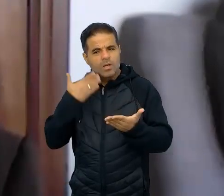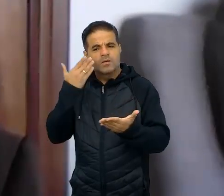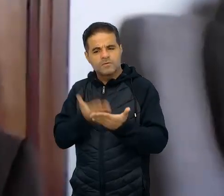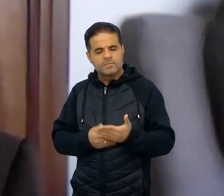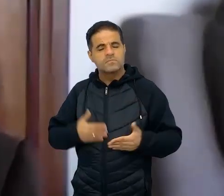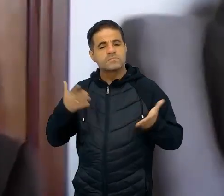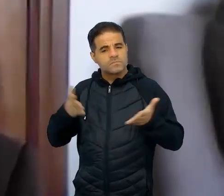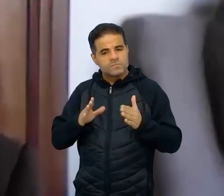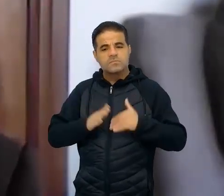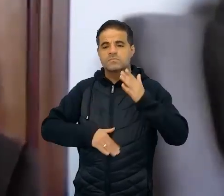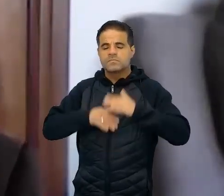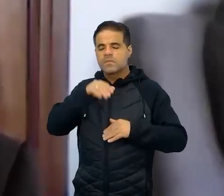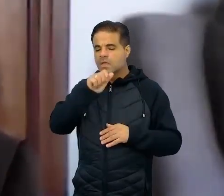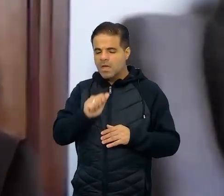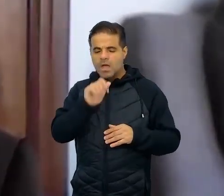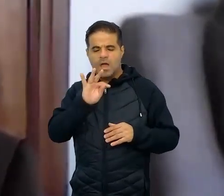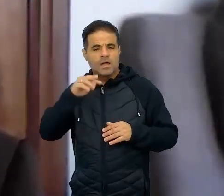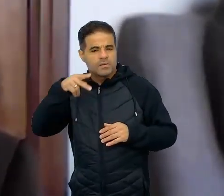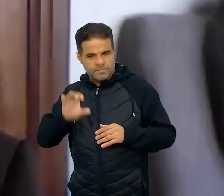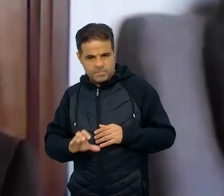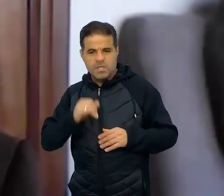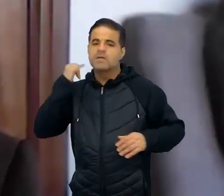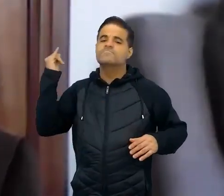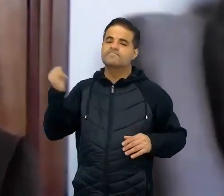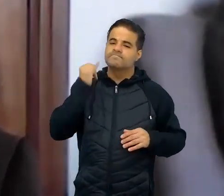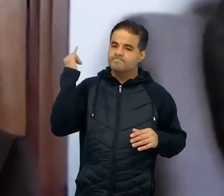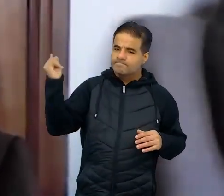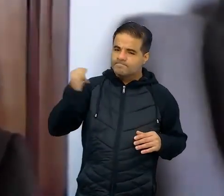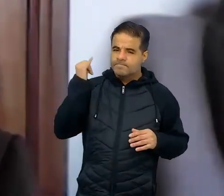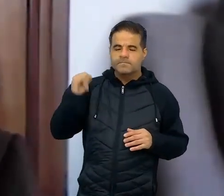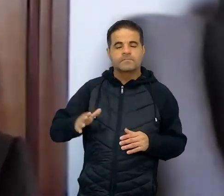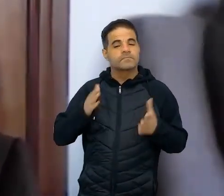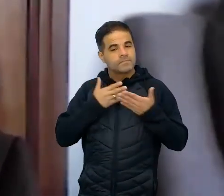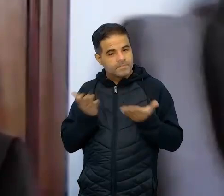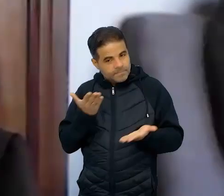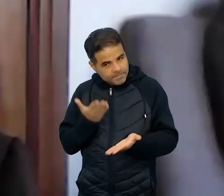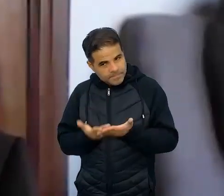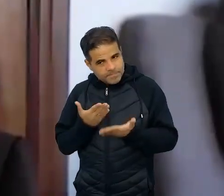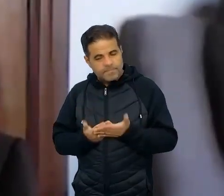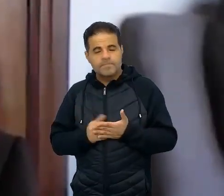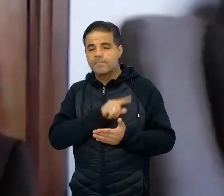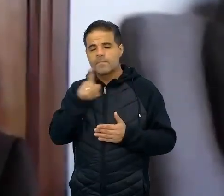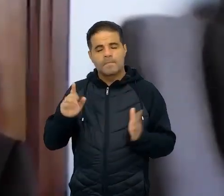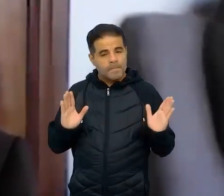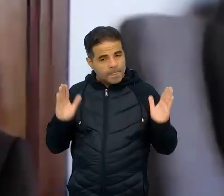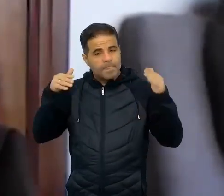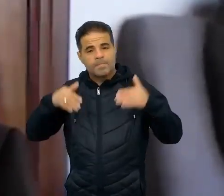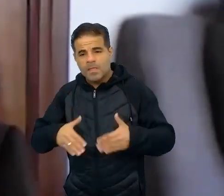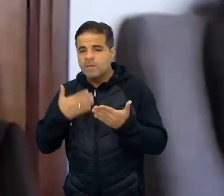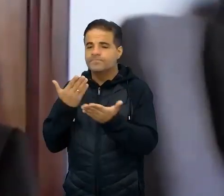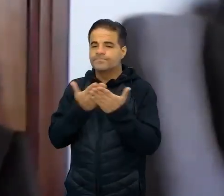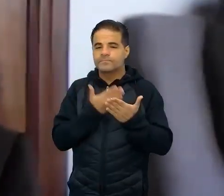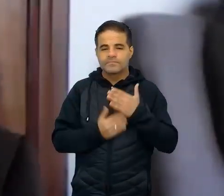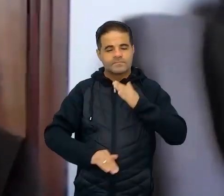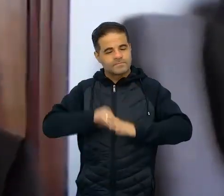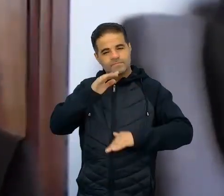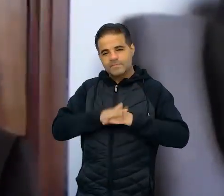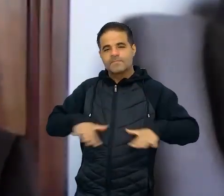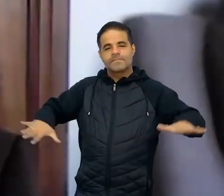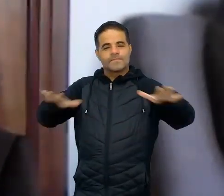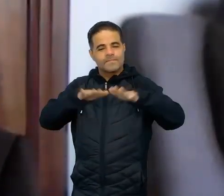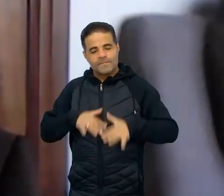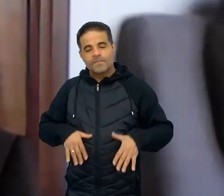o momento de ATPC, ele é importante, e o quanto o estudo, vocês se debruçarem, né, para estudar